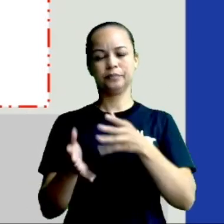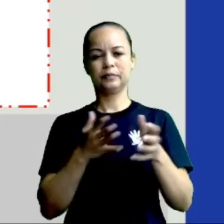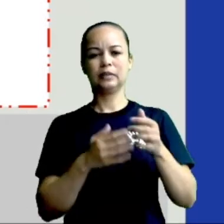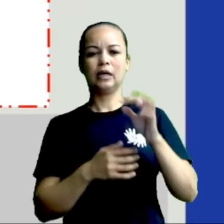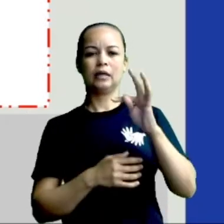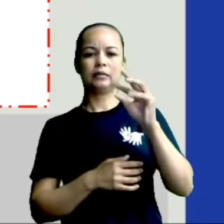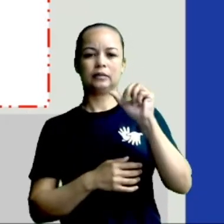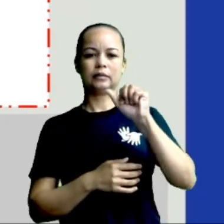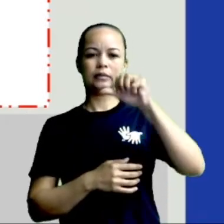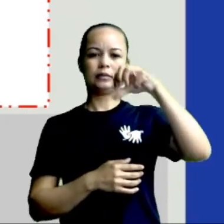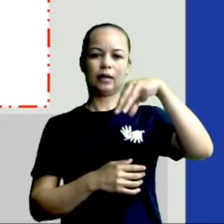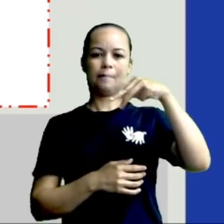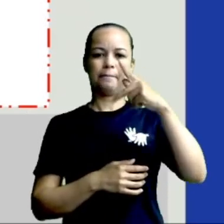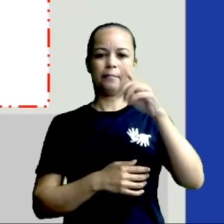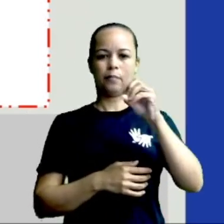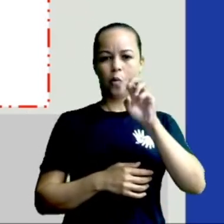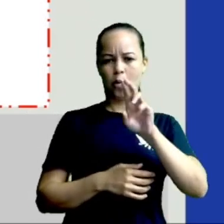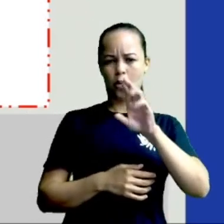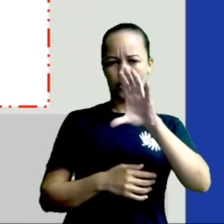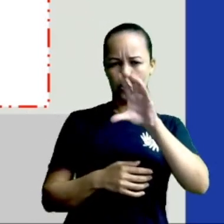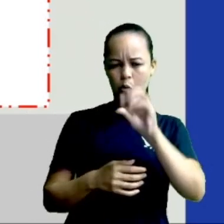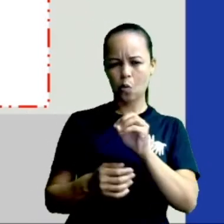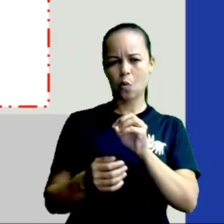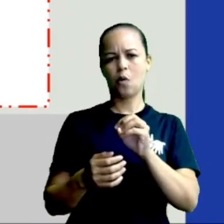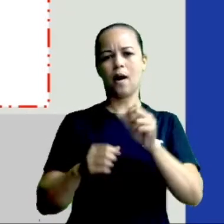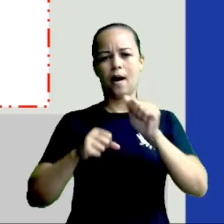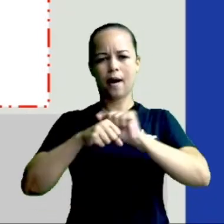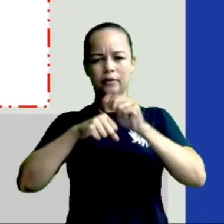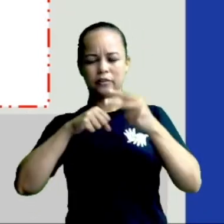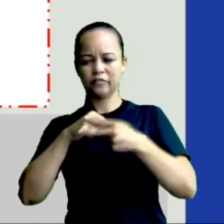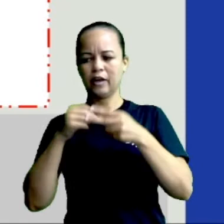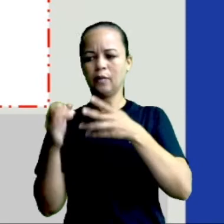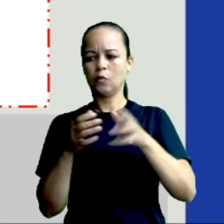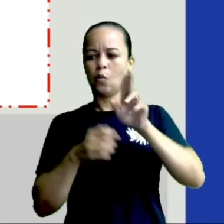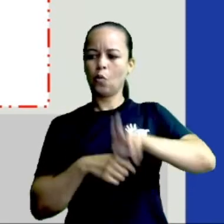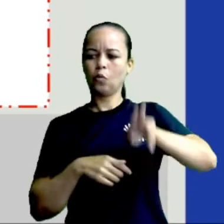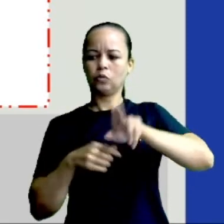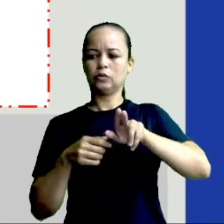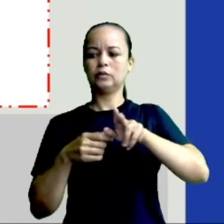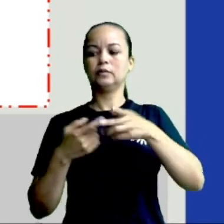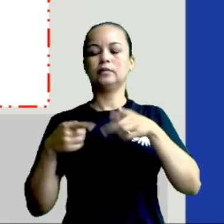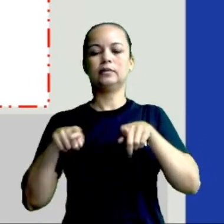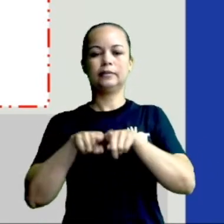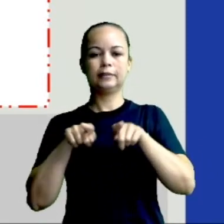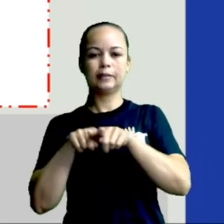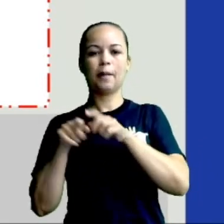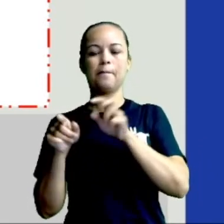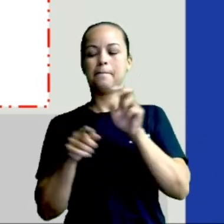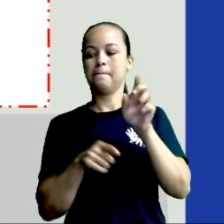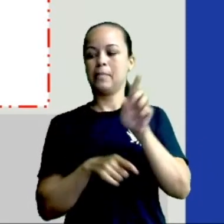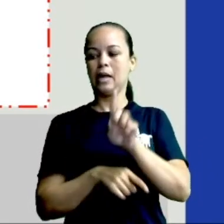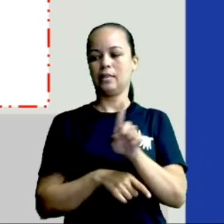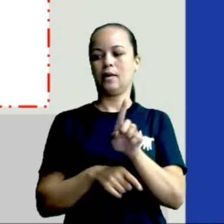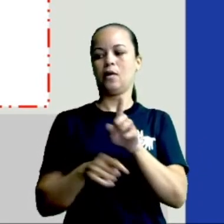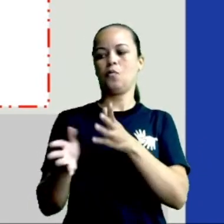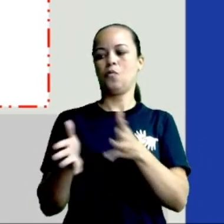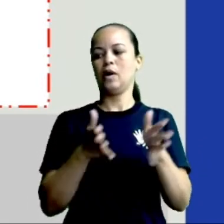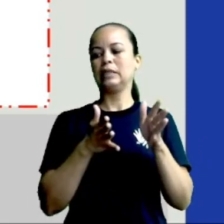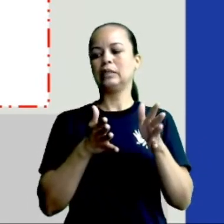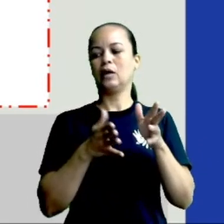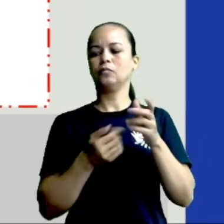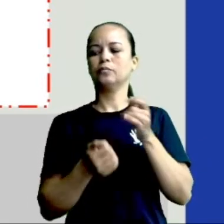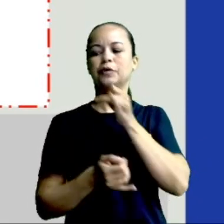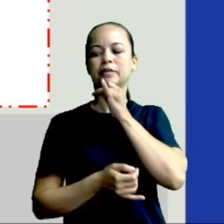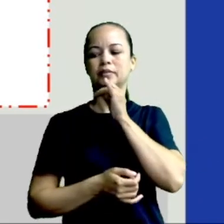um advérbio que equivale a também não. Usa-se após uma oração declarativa negativa. Ó. Por exemplo, ela não